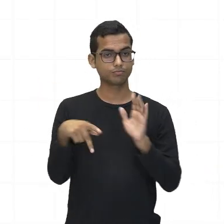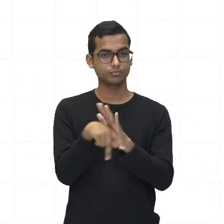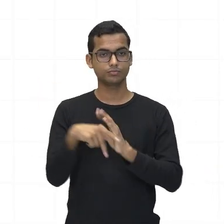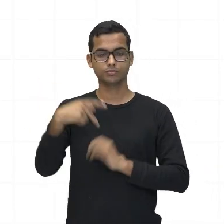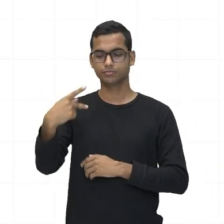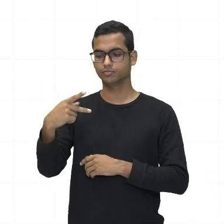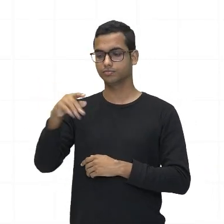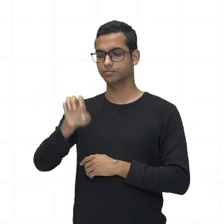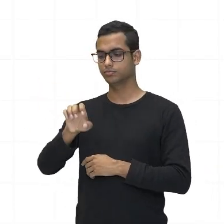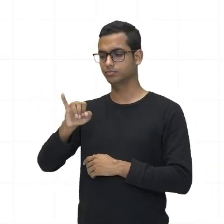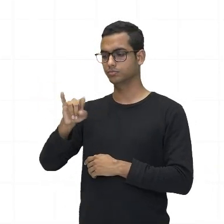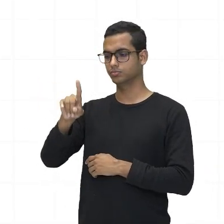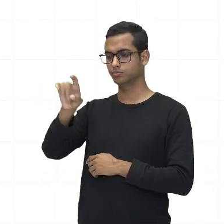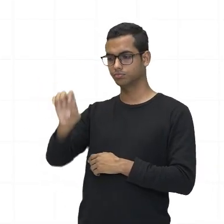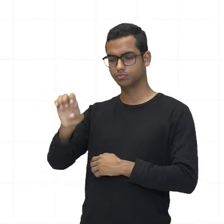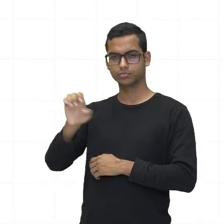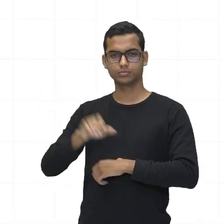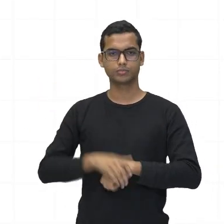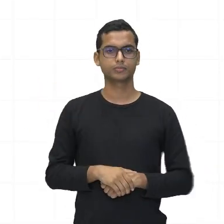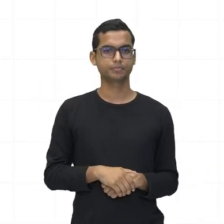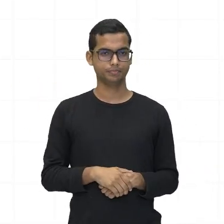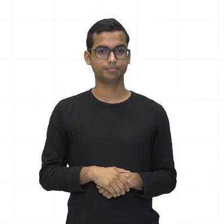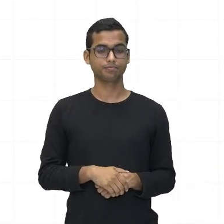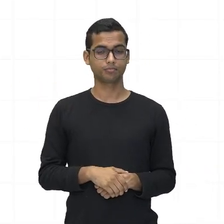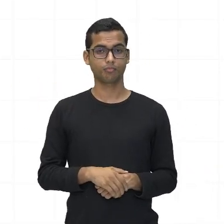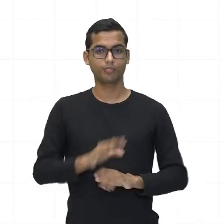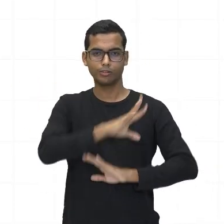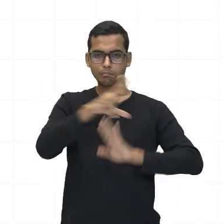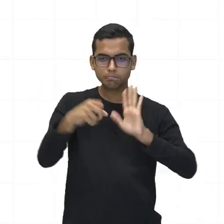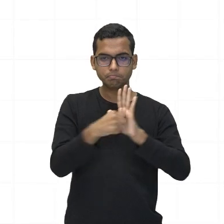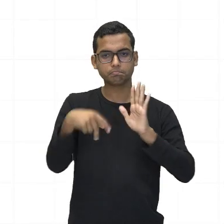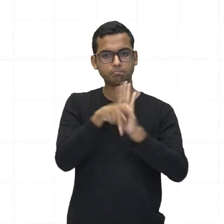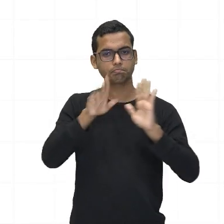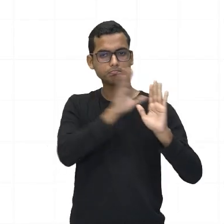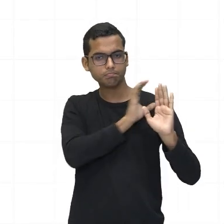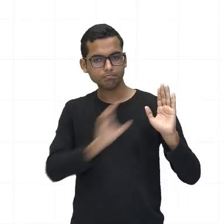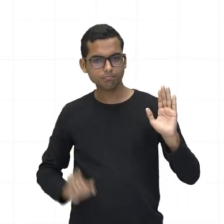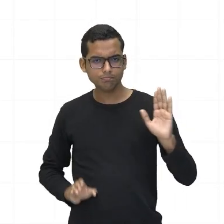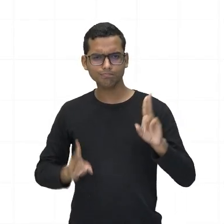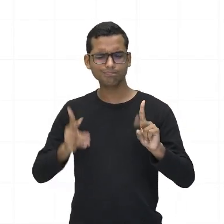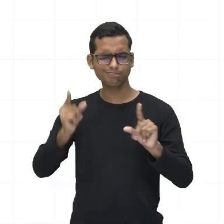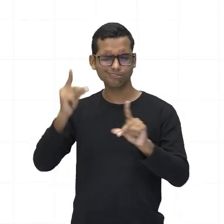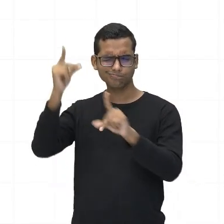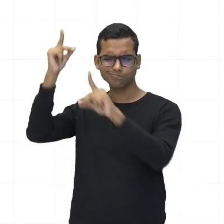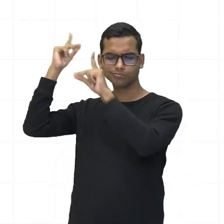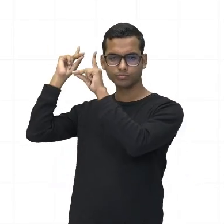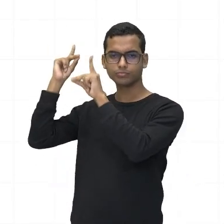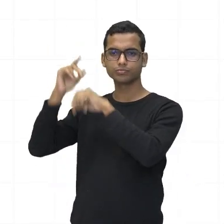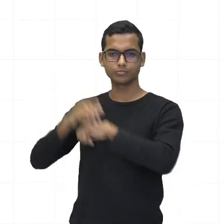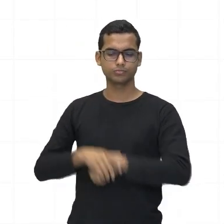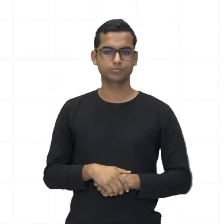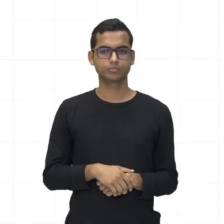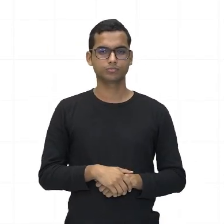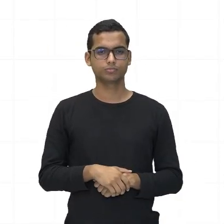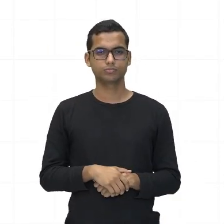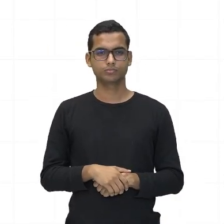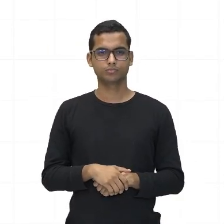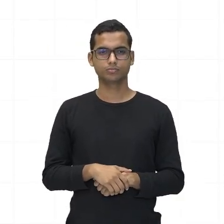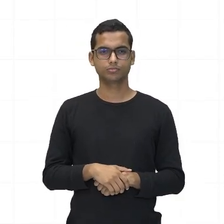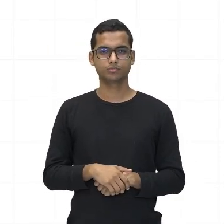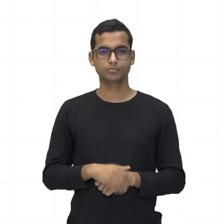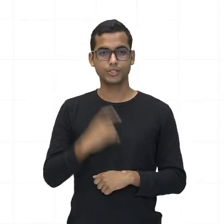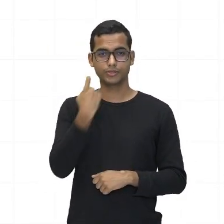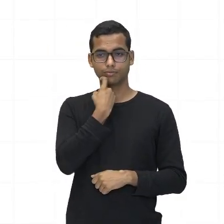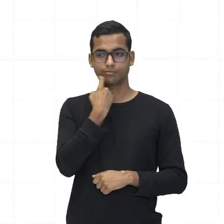peixe, um símbolo amplamente usado no cristianismo primitivo, no cristianismo dos primeiros séculos.